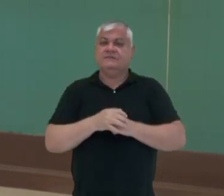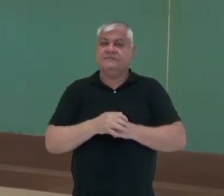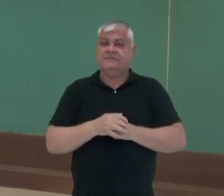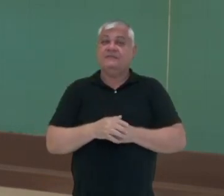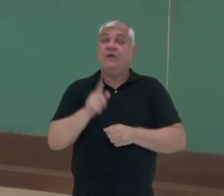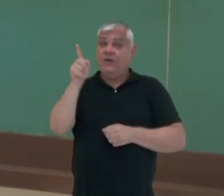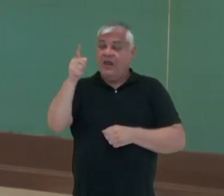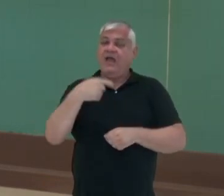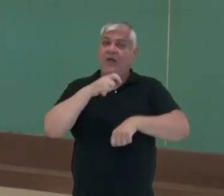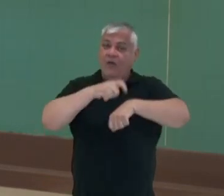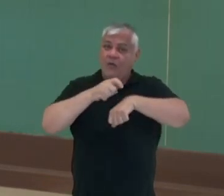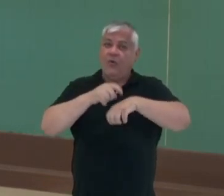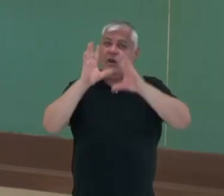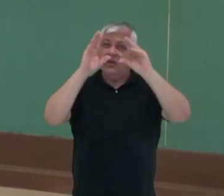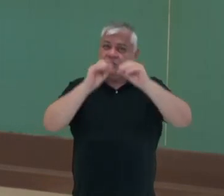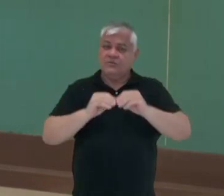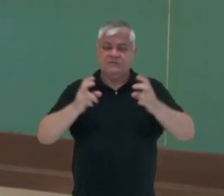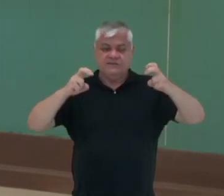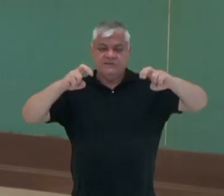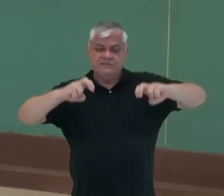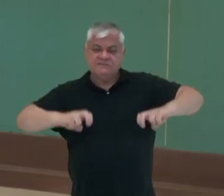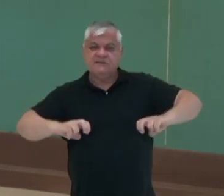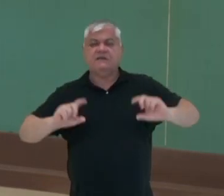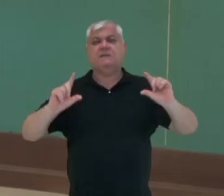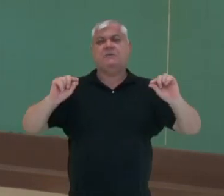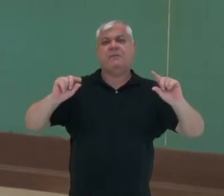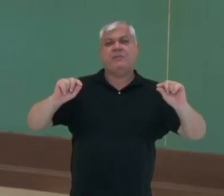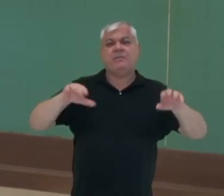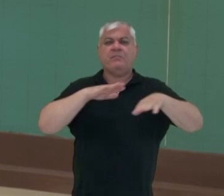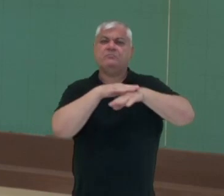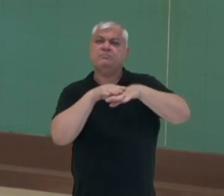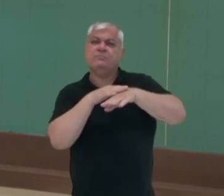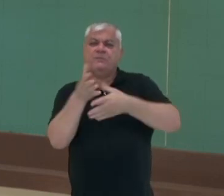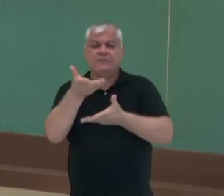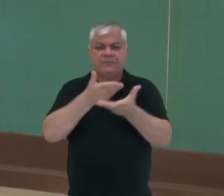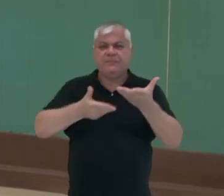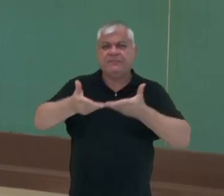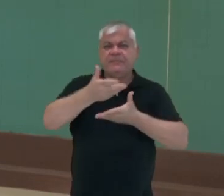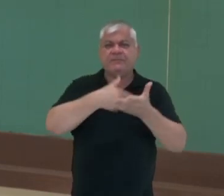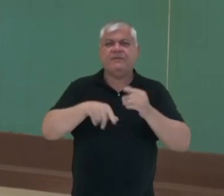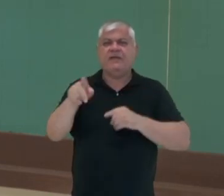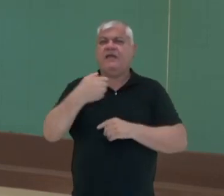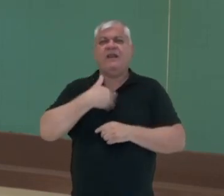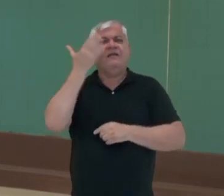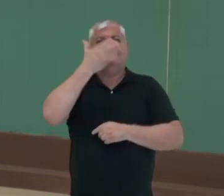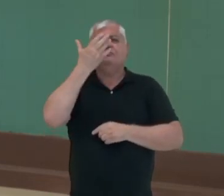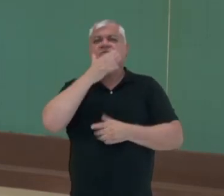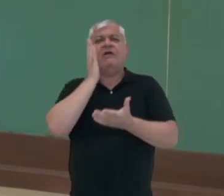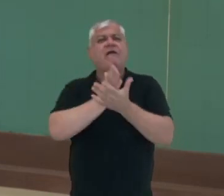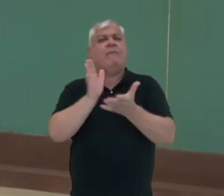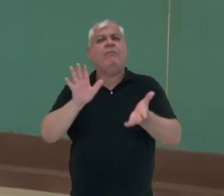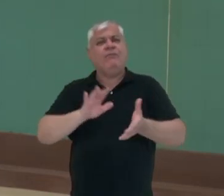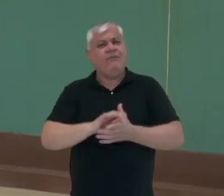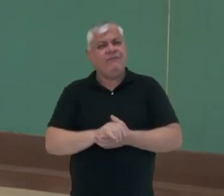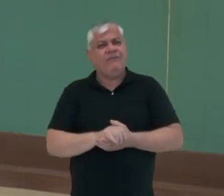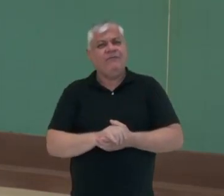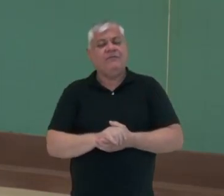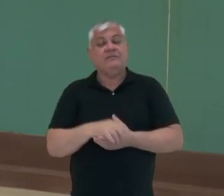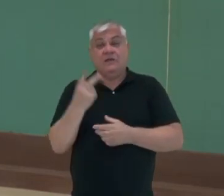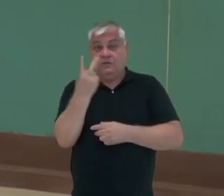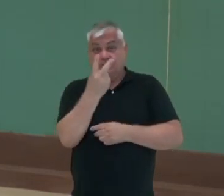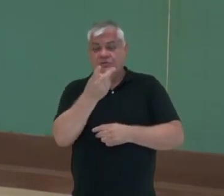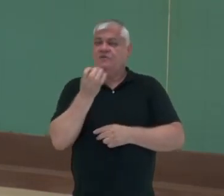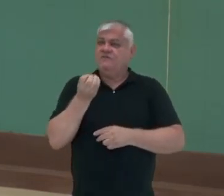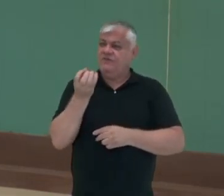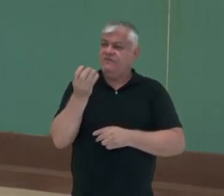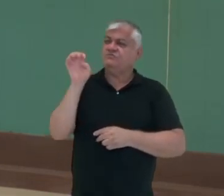pessoas iam no jantar e falavam sobre o que tinha acontecido no dia, compartilhavam informações. E ela não via isso no Ocidente. Nessa época eles viajaram em toda a